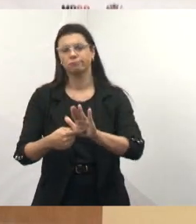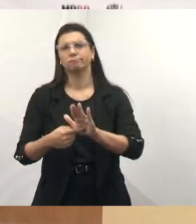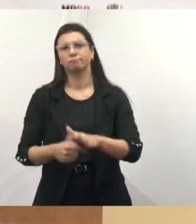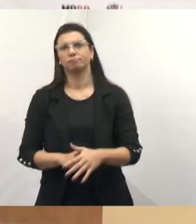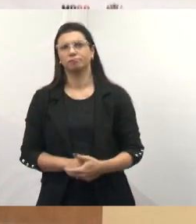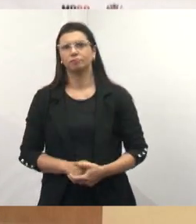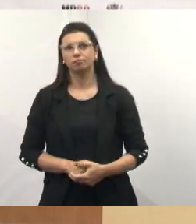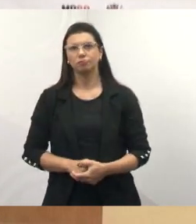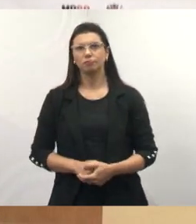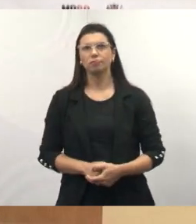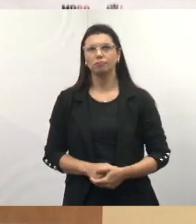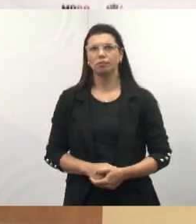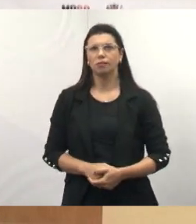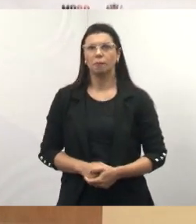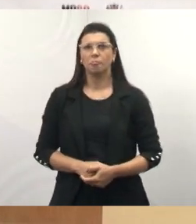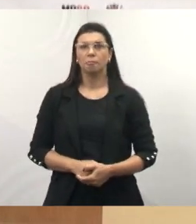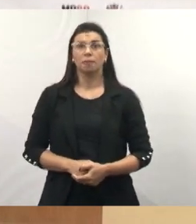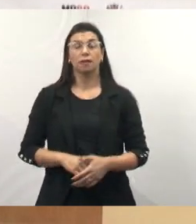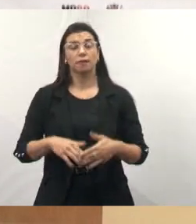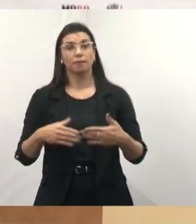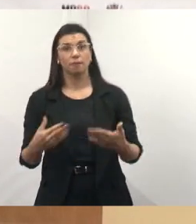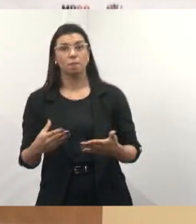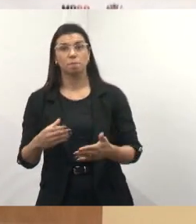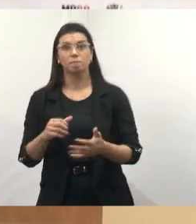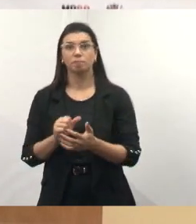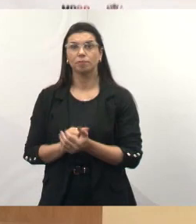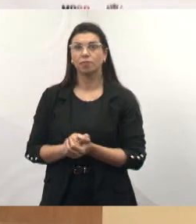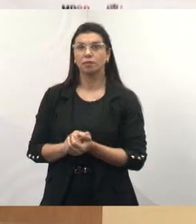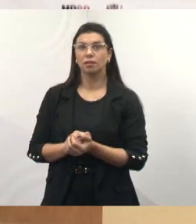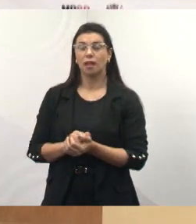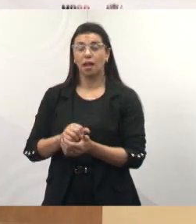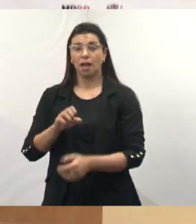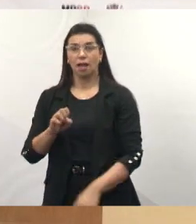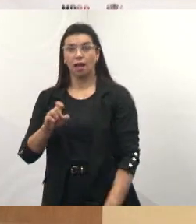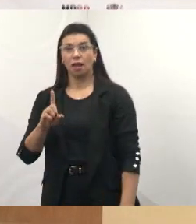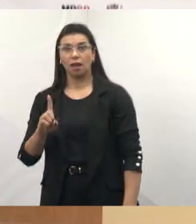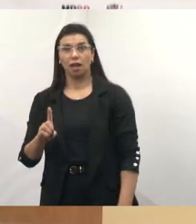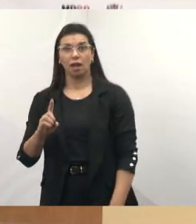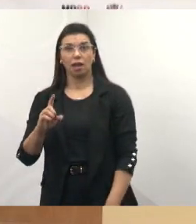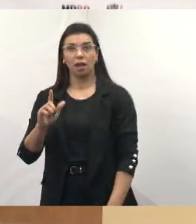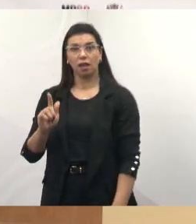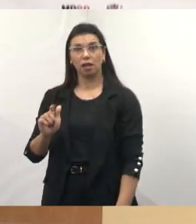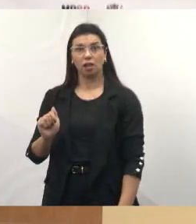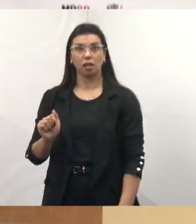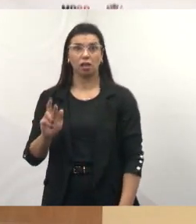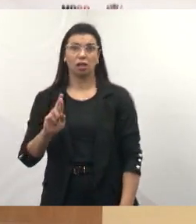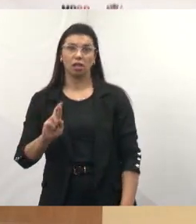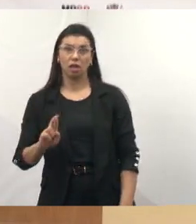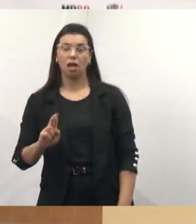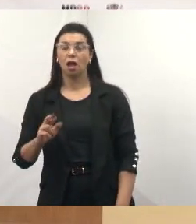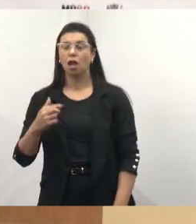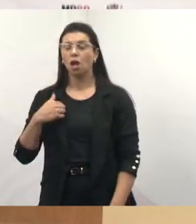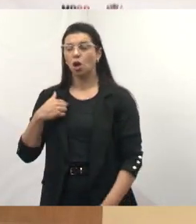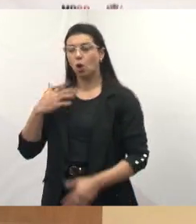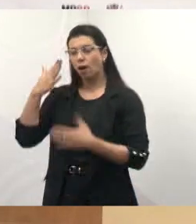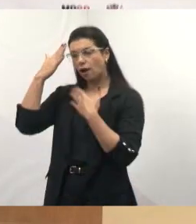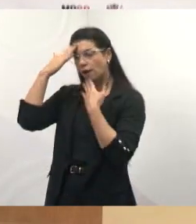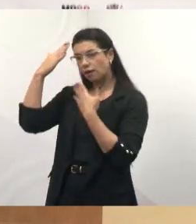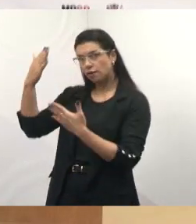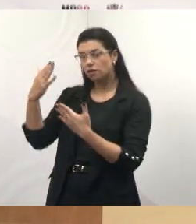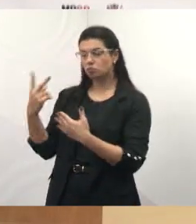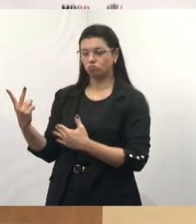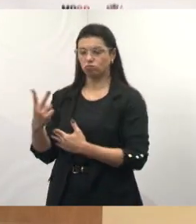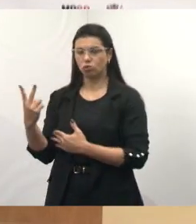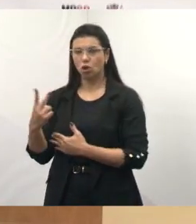Jacareí. Então, Sazak, em seu nome, já cumprimento também o prefeito, você